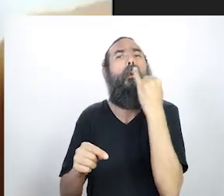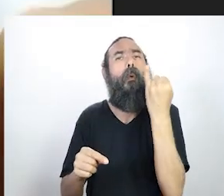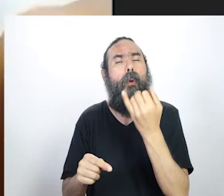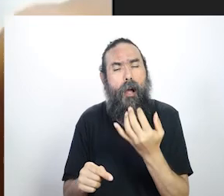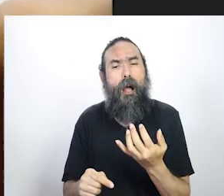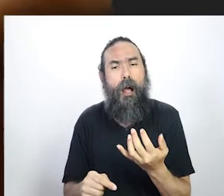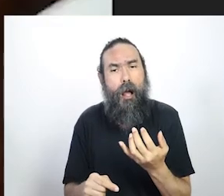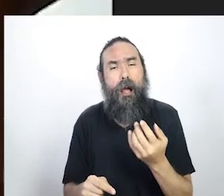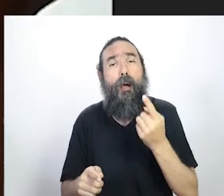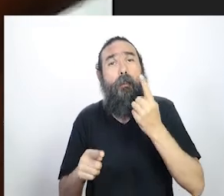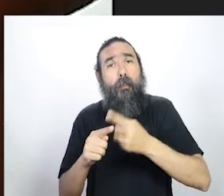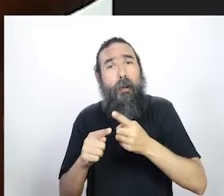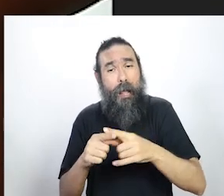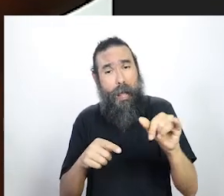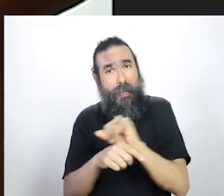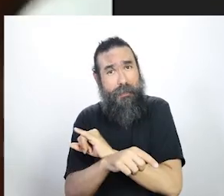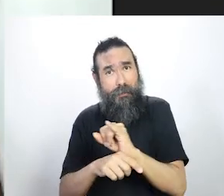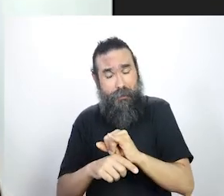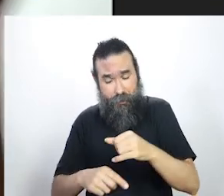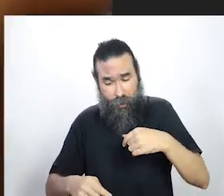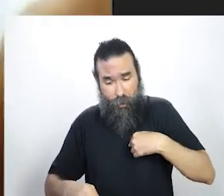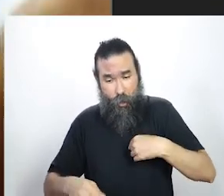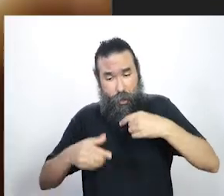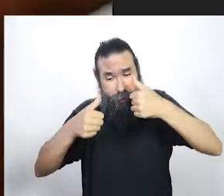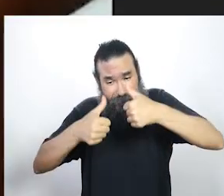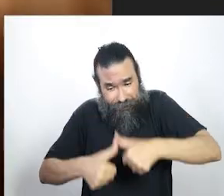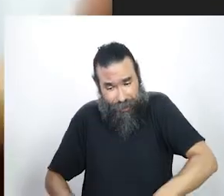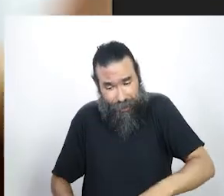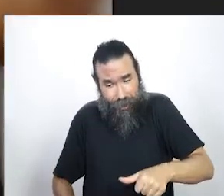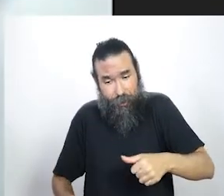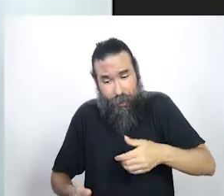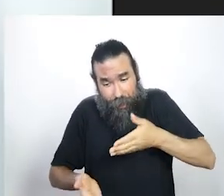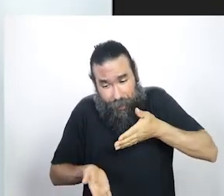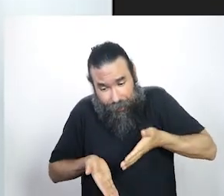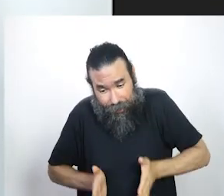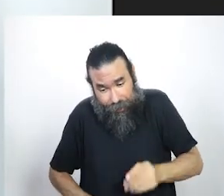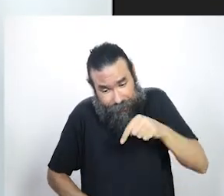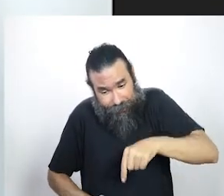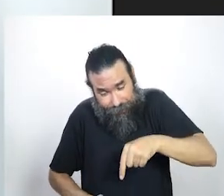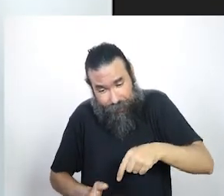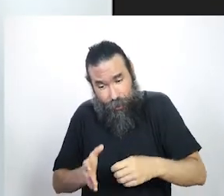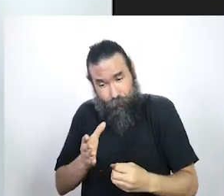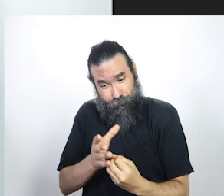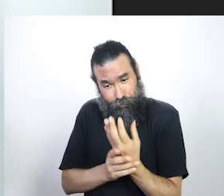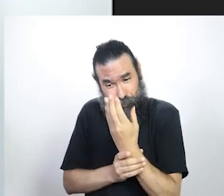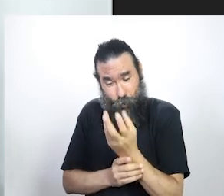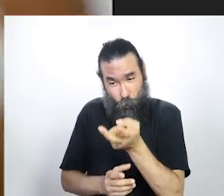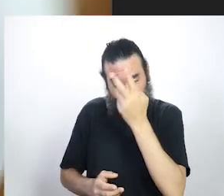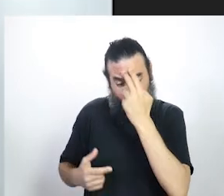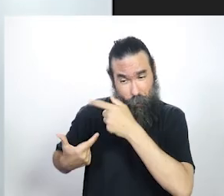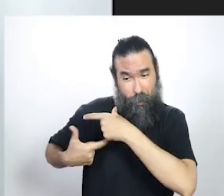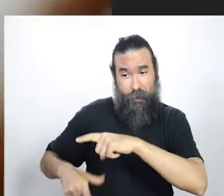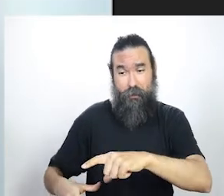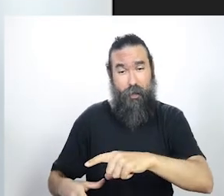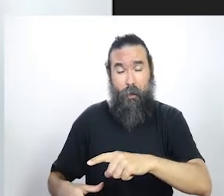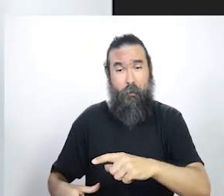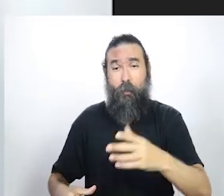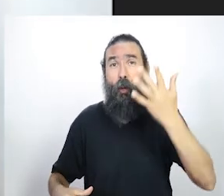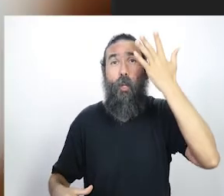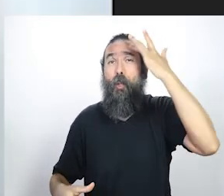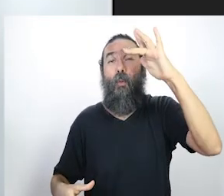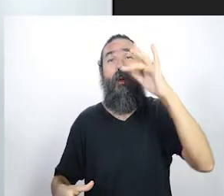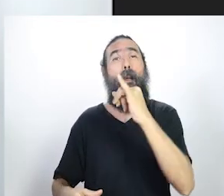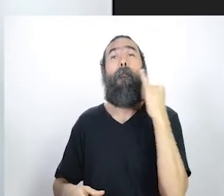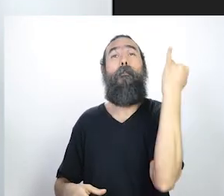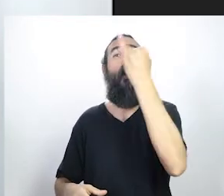coisa tão natural, para alguns era só um encontro anual das famílias Kalunga, né? Somente para quem sai para Goiânia,